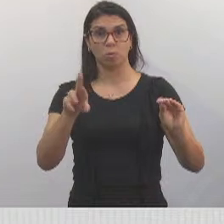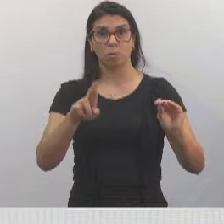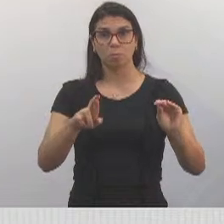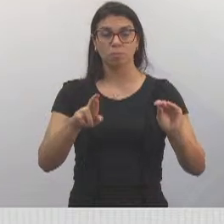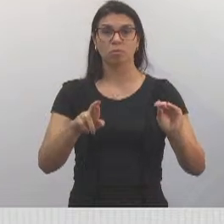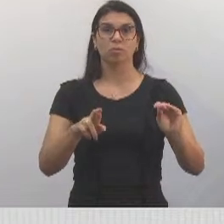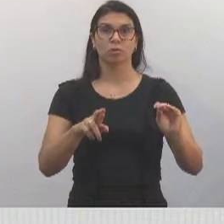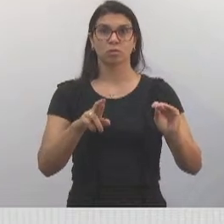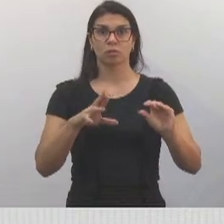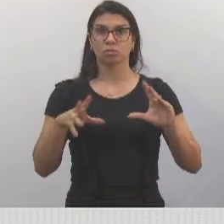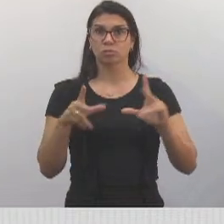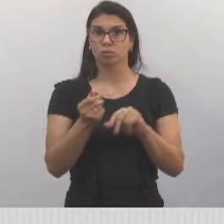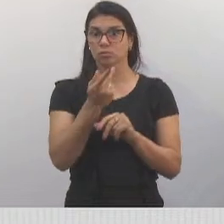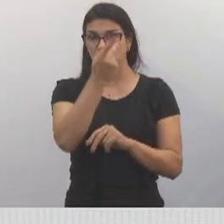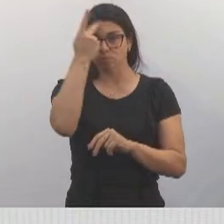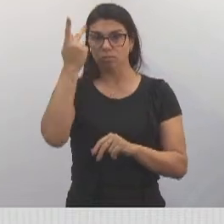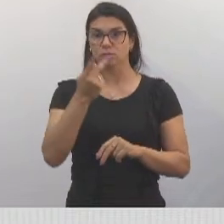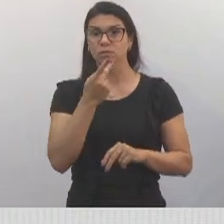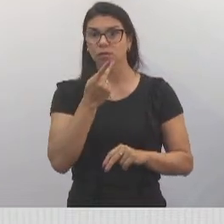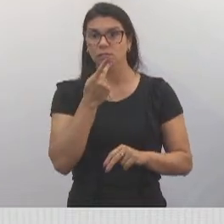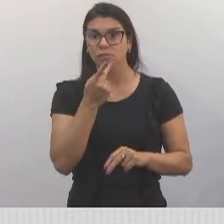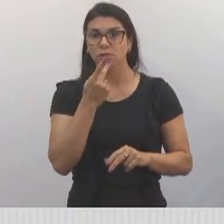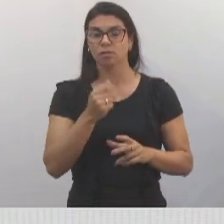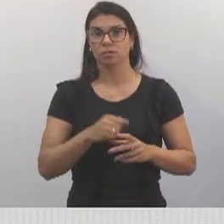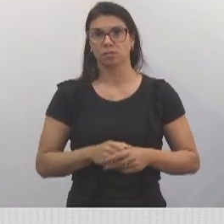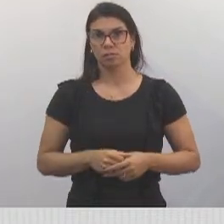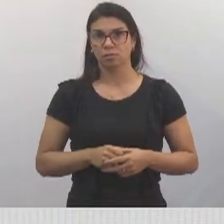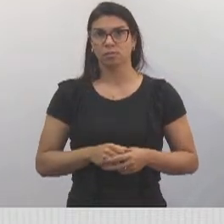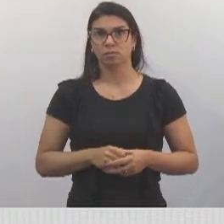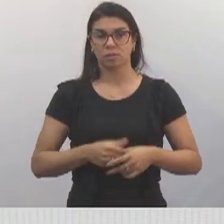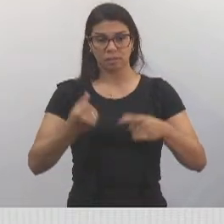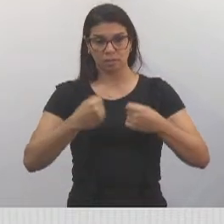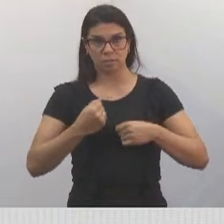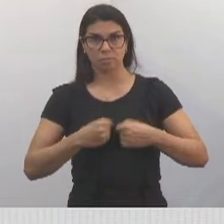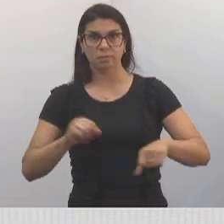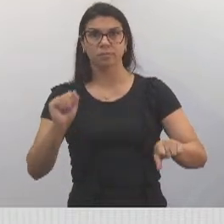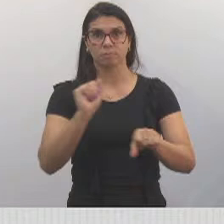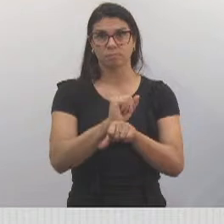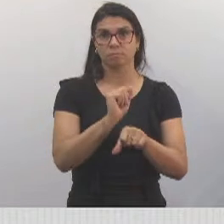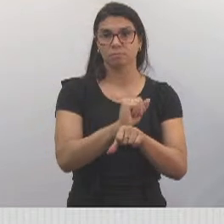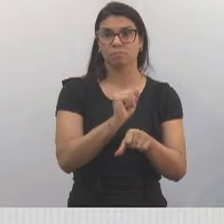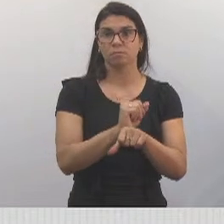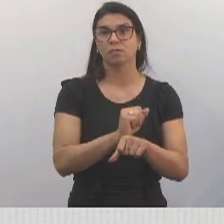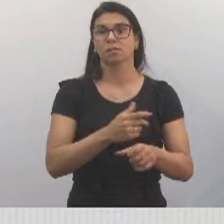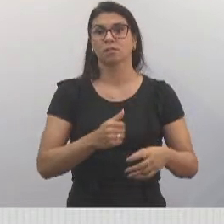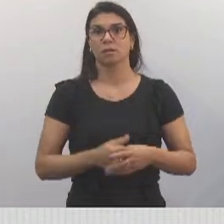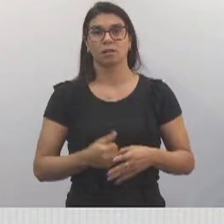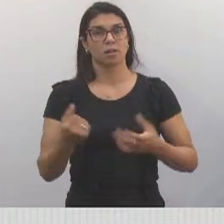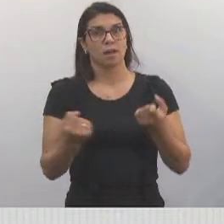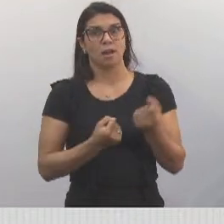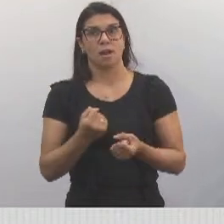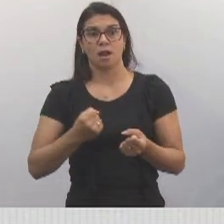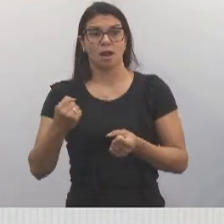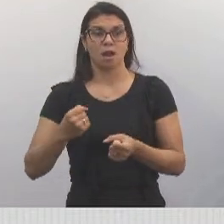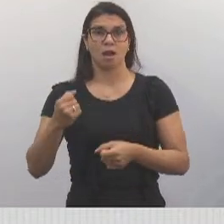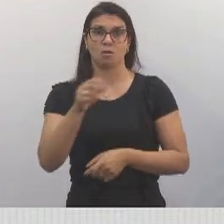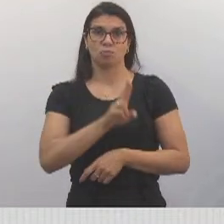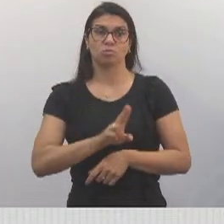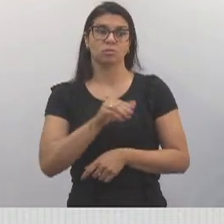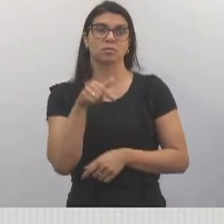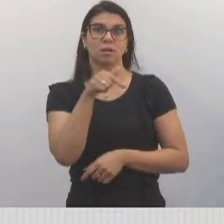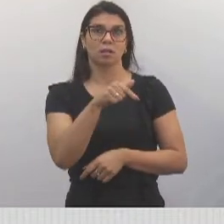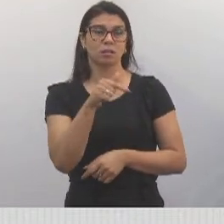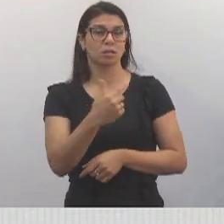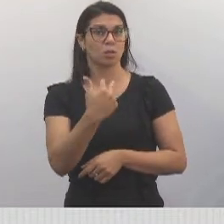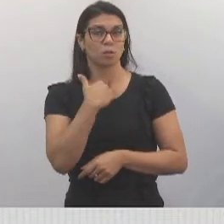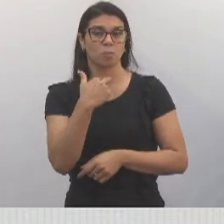ser interditada, e que está tendo uma pressão muito grande para não interditar nesse período eleitoral, misturando política com a segurança